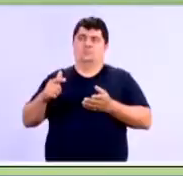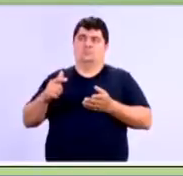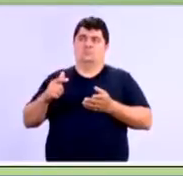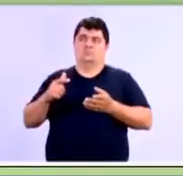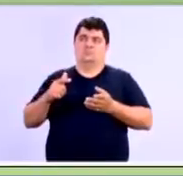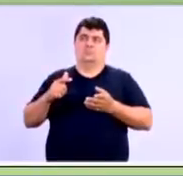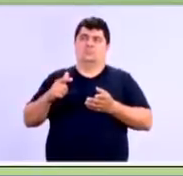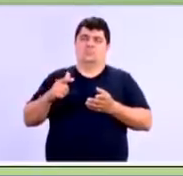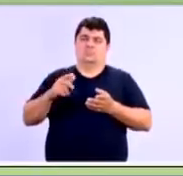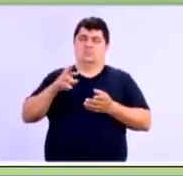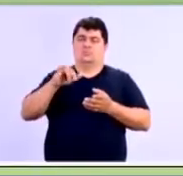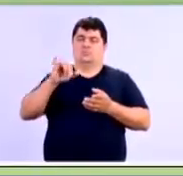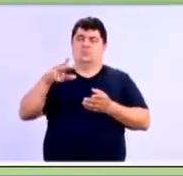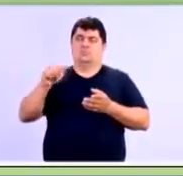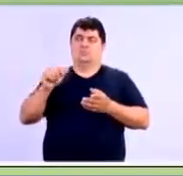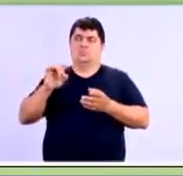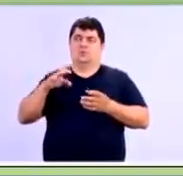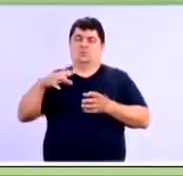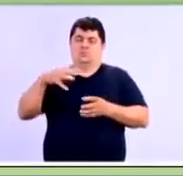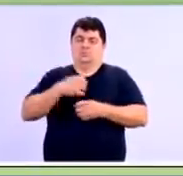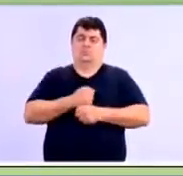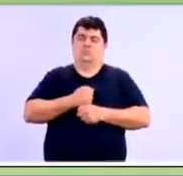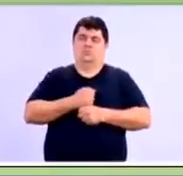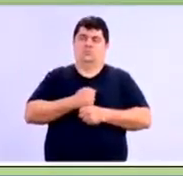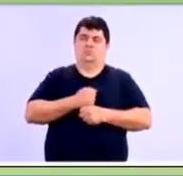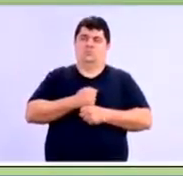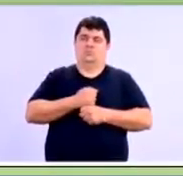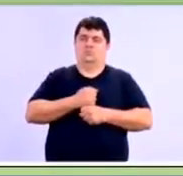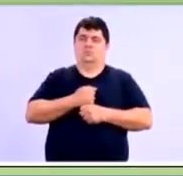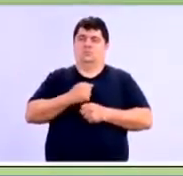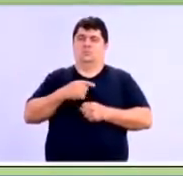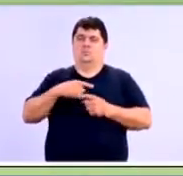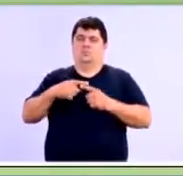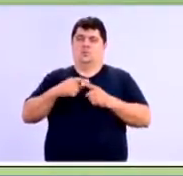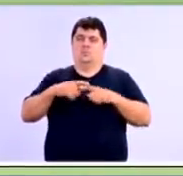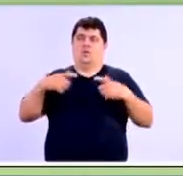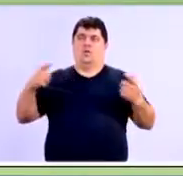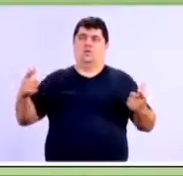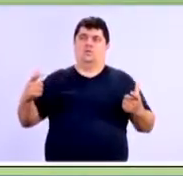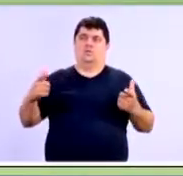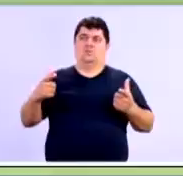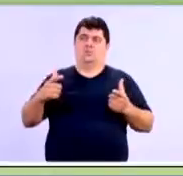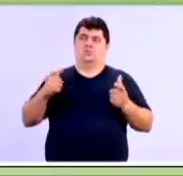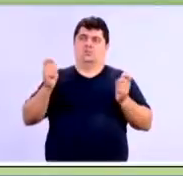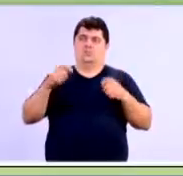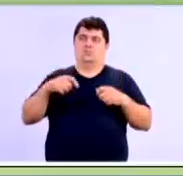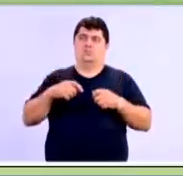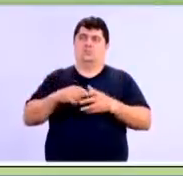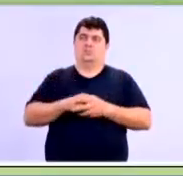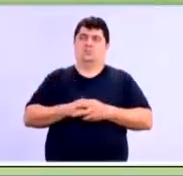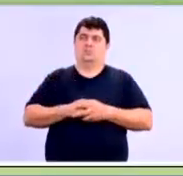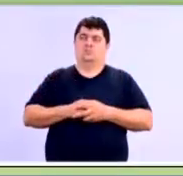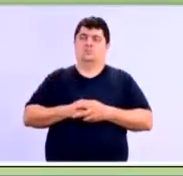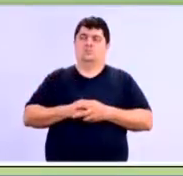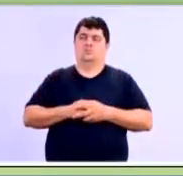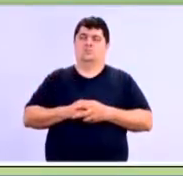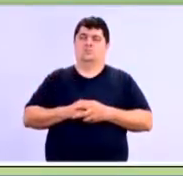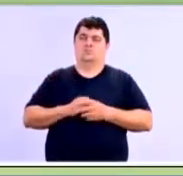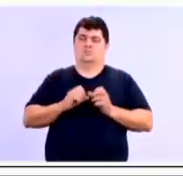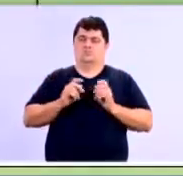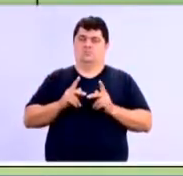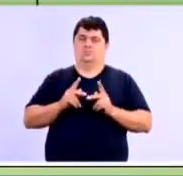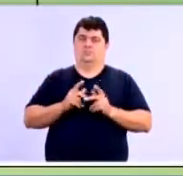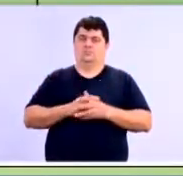gente, como a gente está usando só o total, eu omiti alguma coisa para ter um tamanho que a gente consiga ler aqui nas informações.